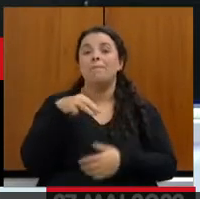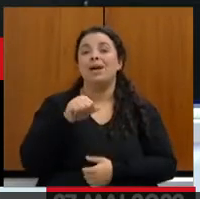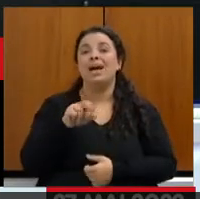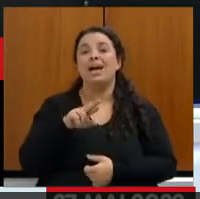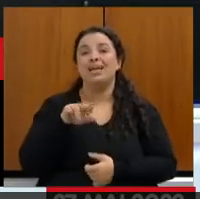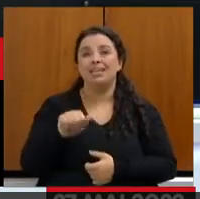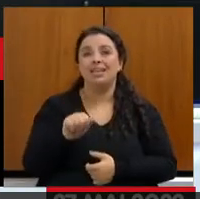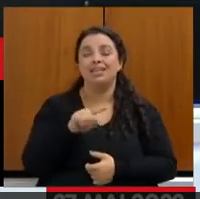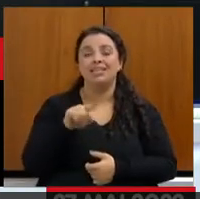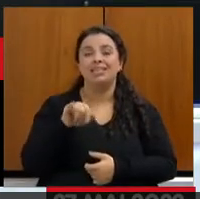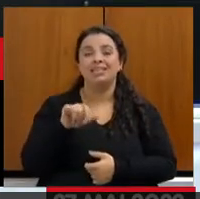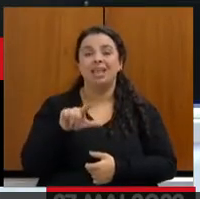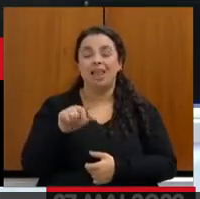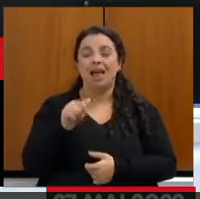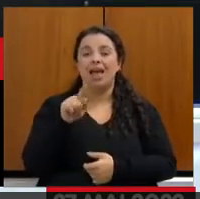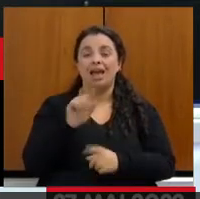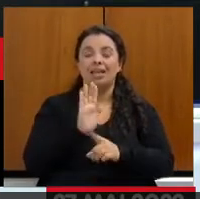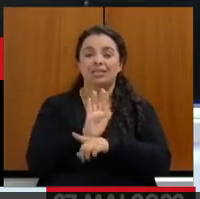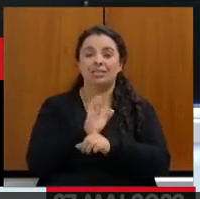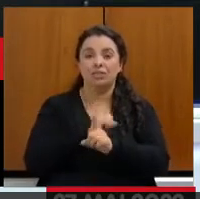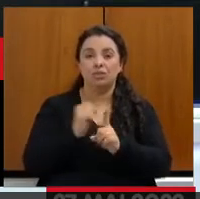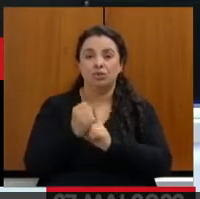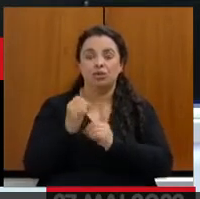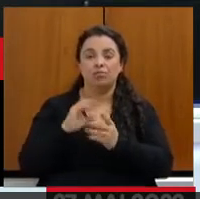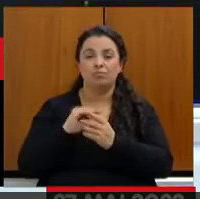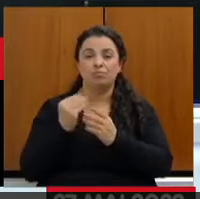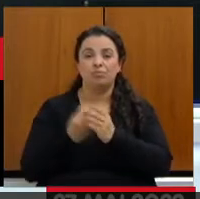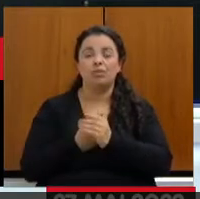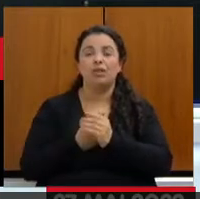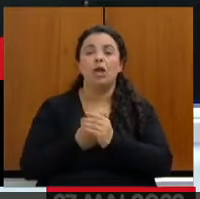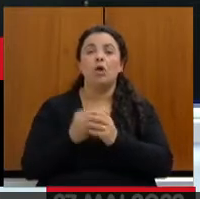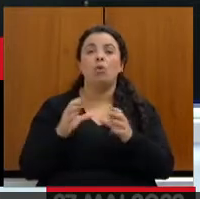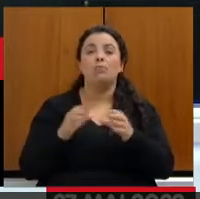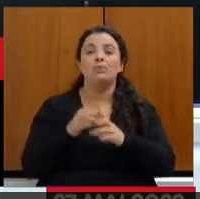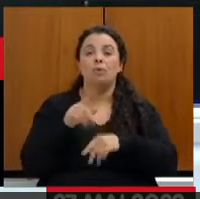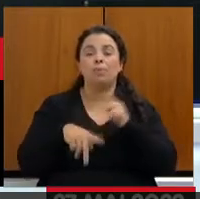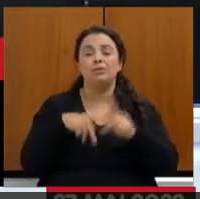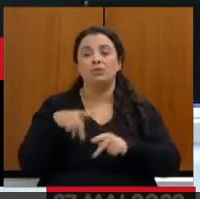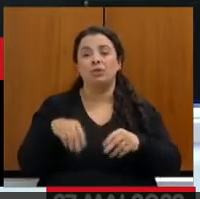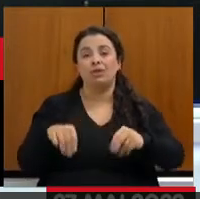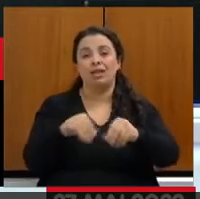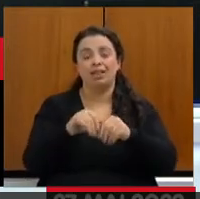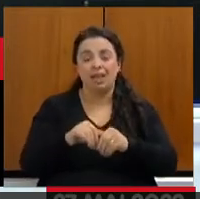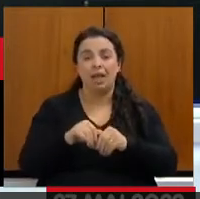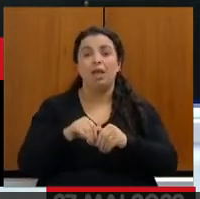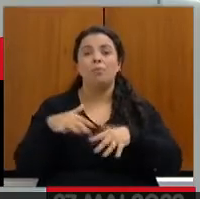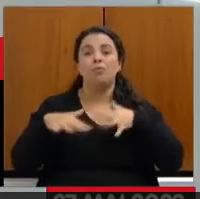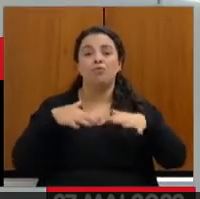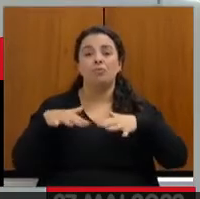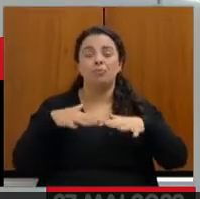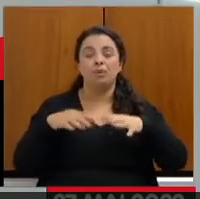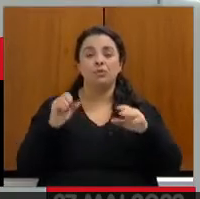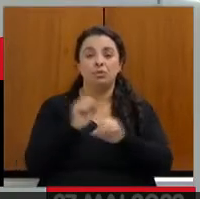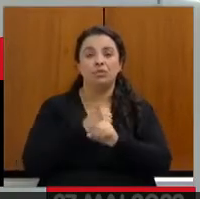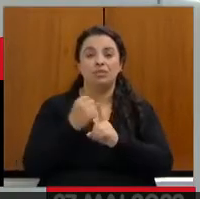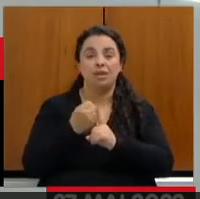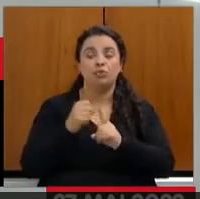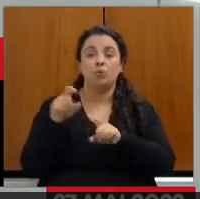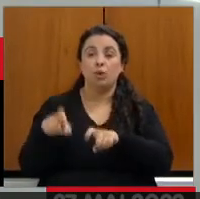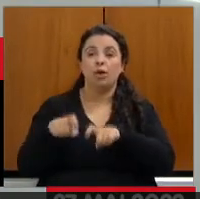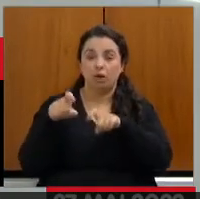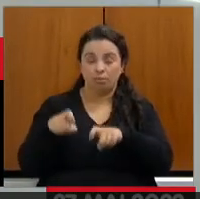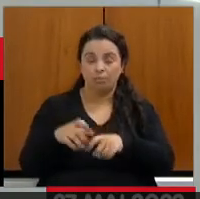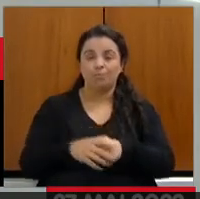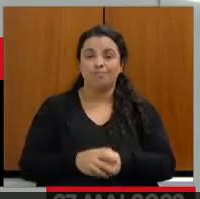ela quer assistente social integrante da comissão Pastoral da terra e dos movimentos sociais do Campo na sequência